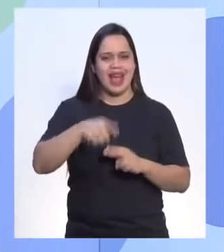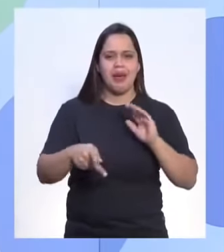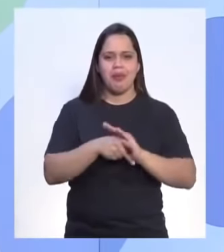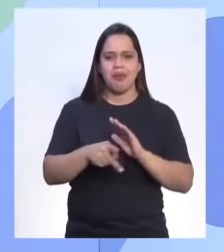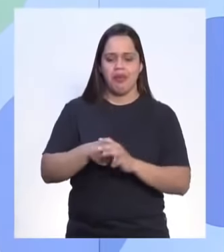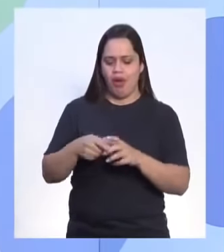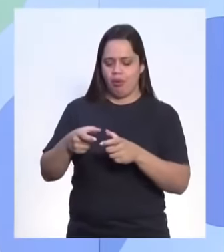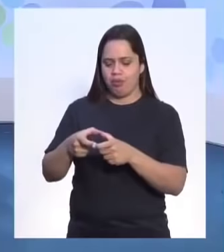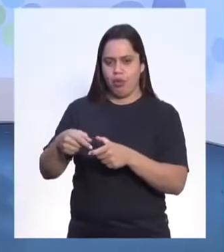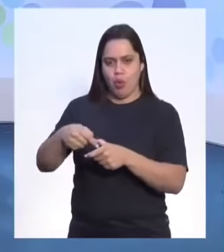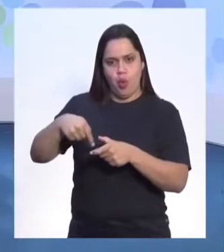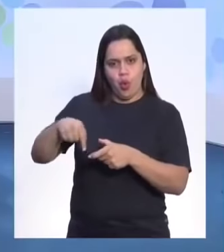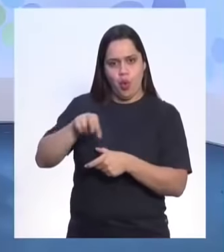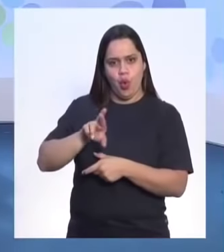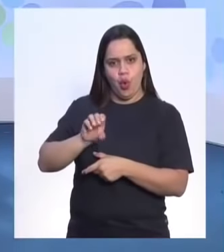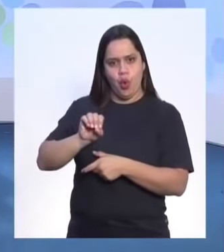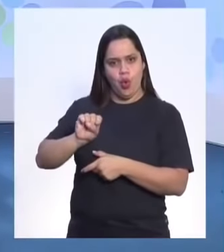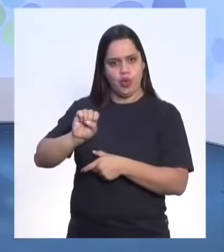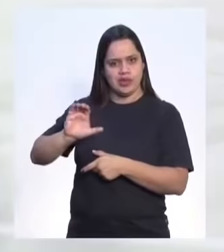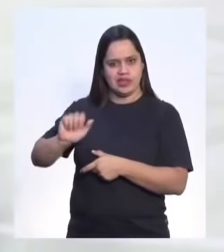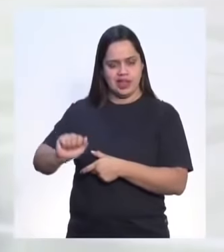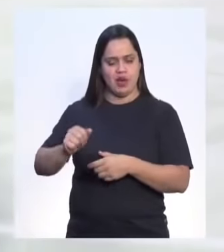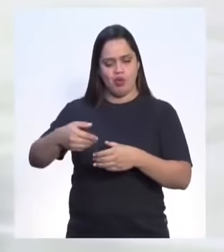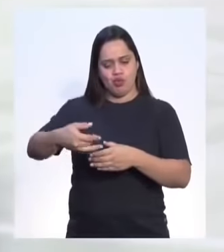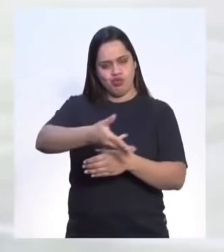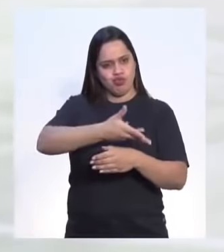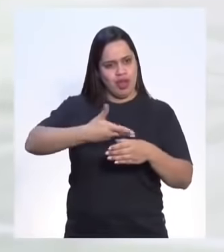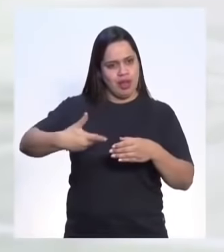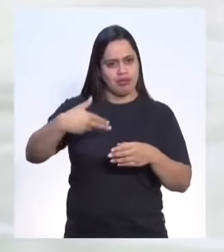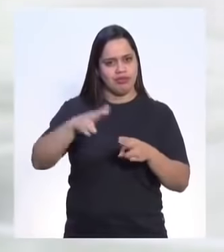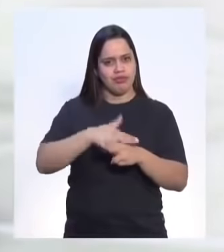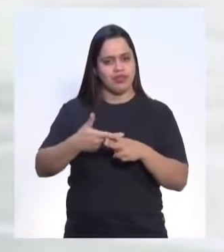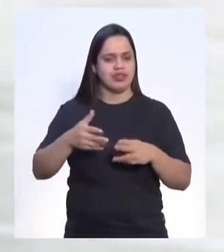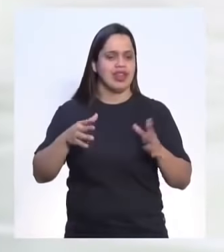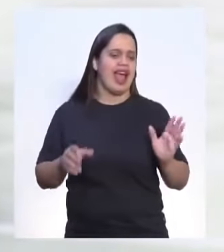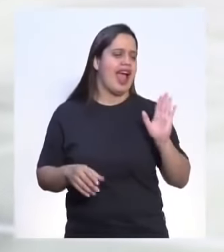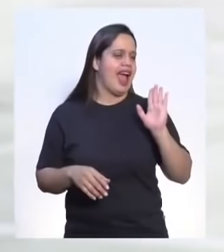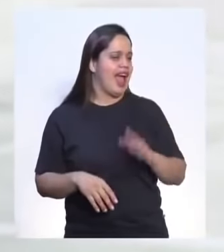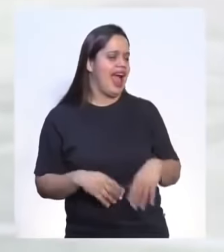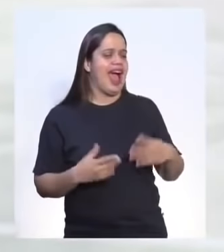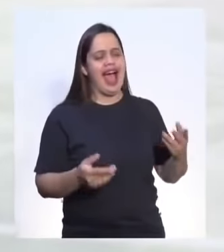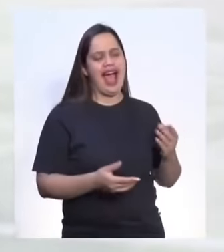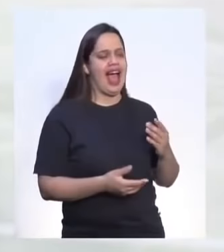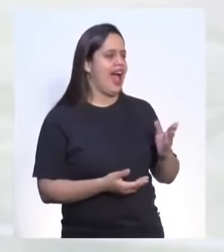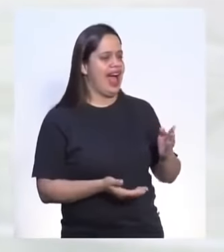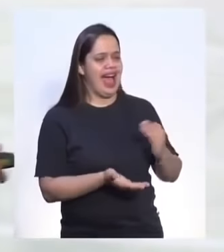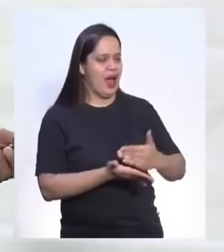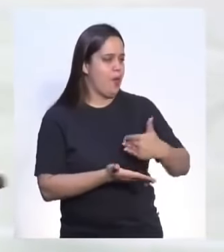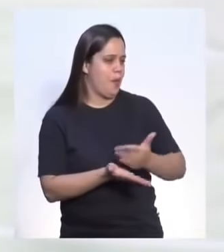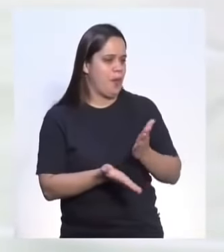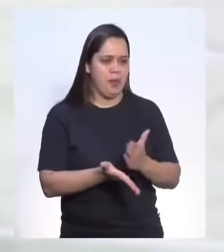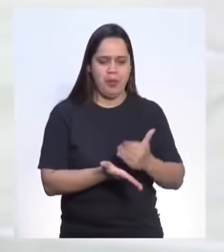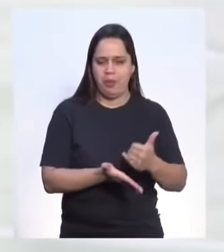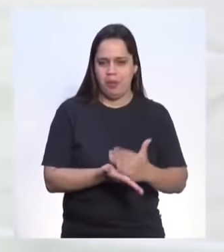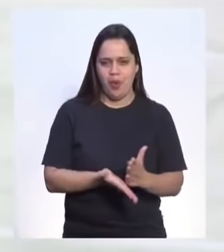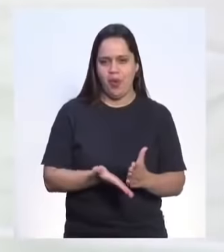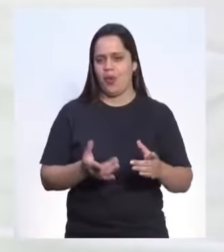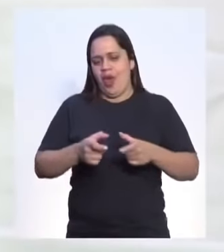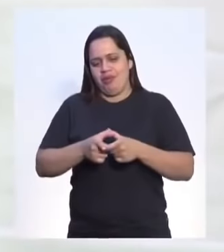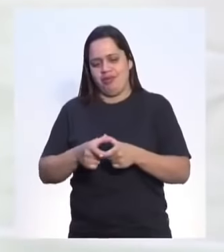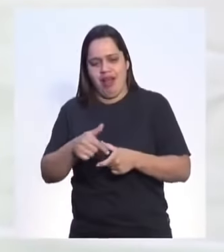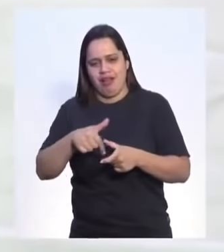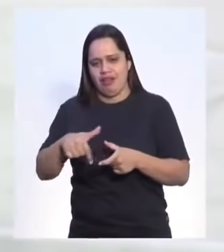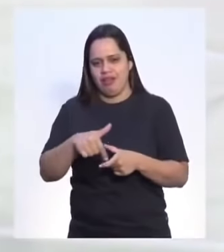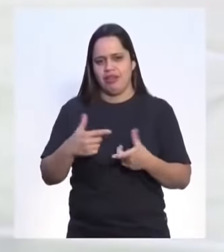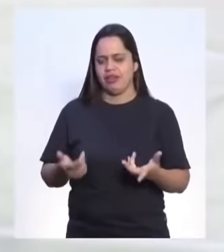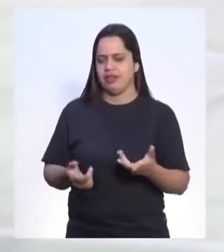ali que tem em cima. Beleza, tá? É um bolinho de chocolate ou uma rosca, enfim, tudo bem? Tá?